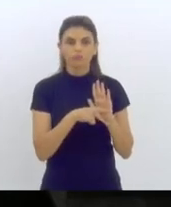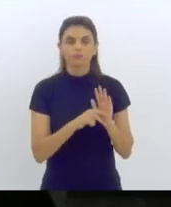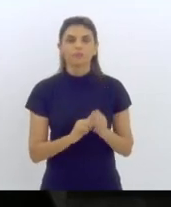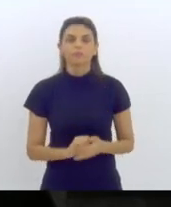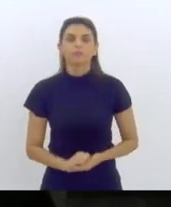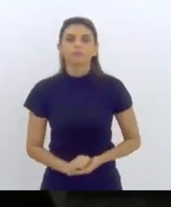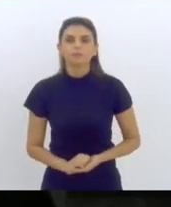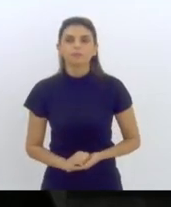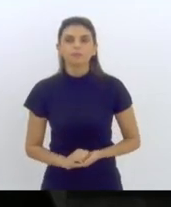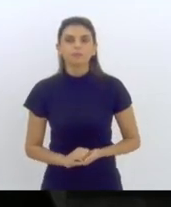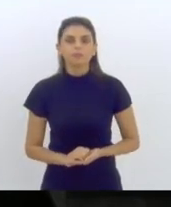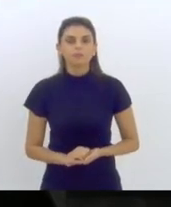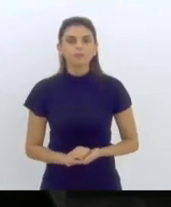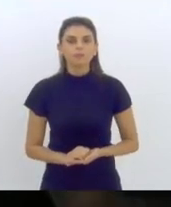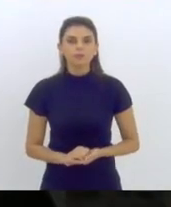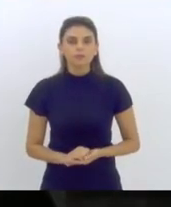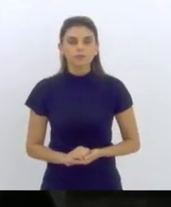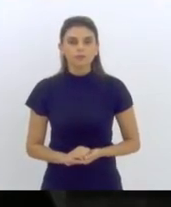E,